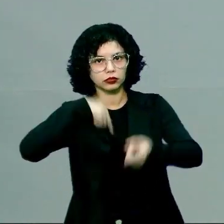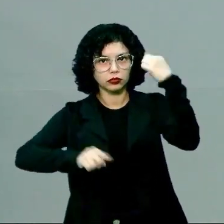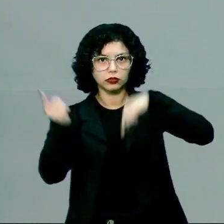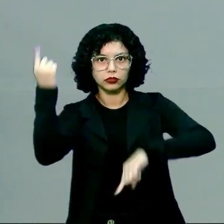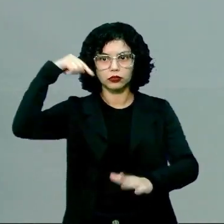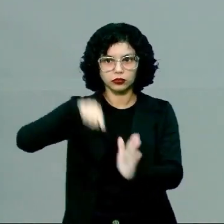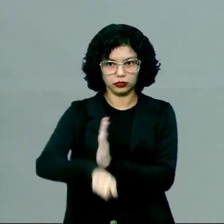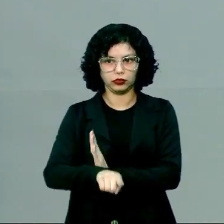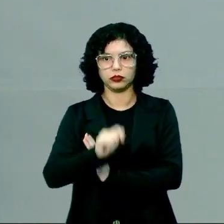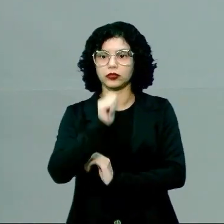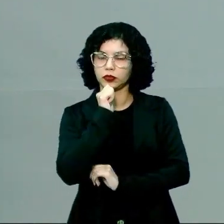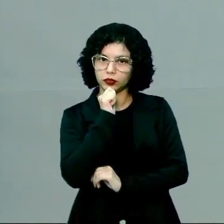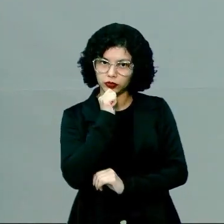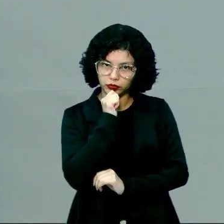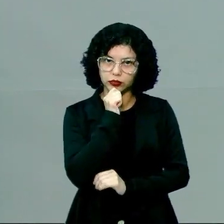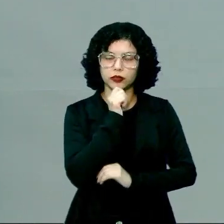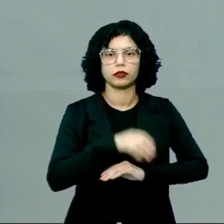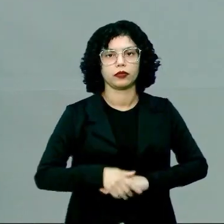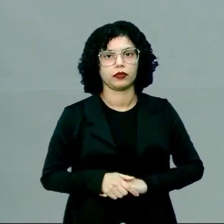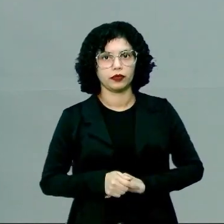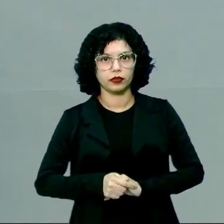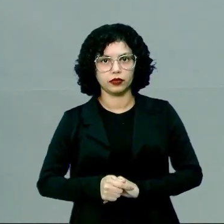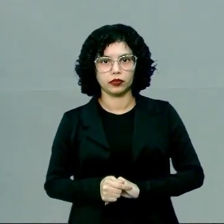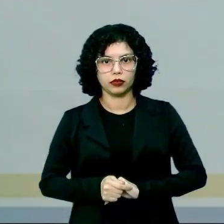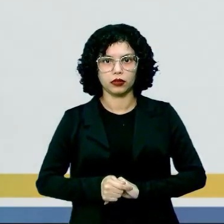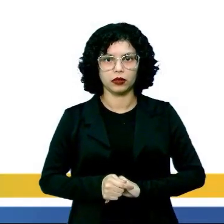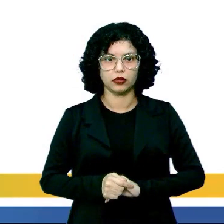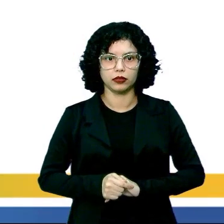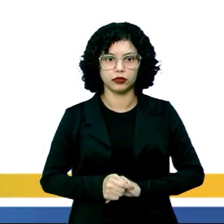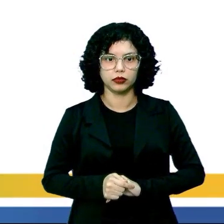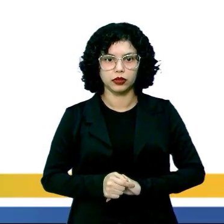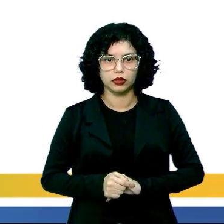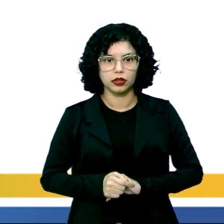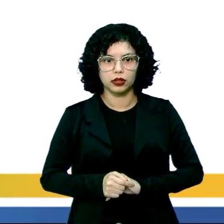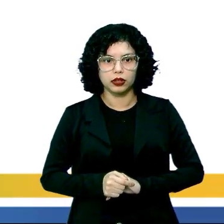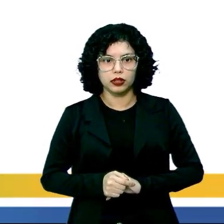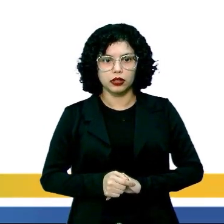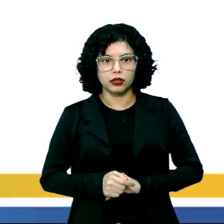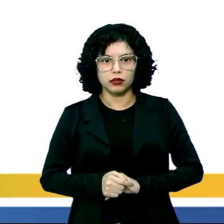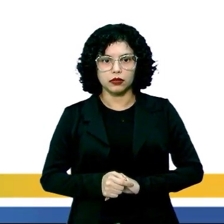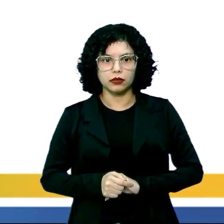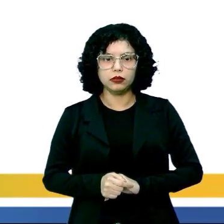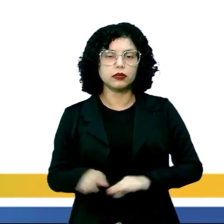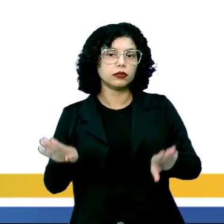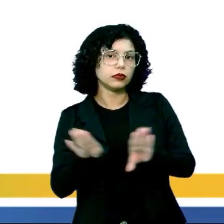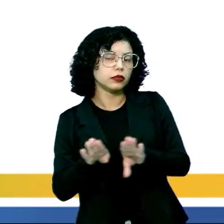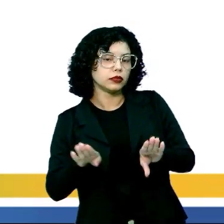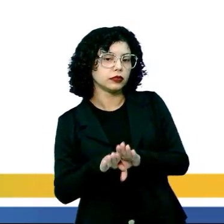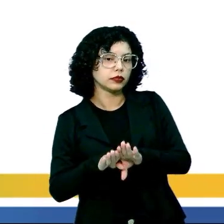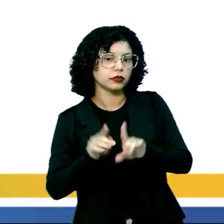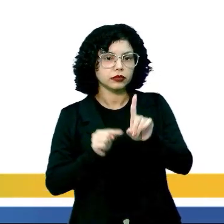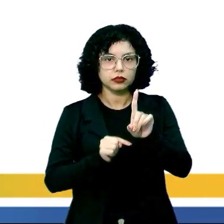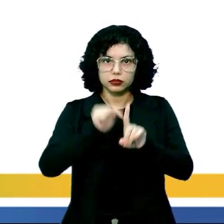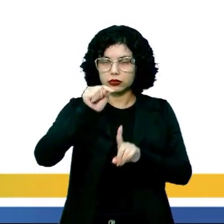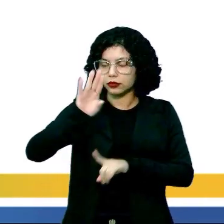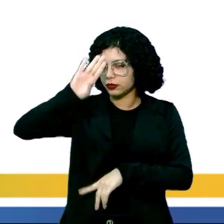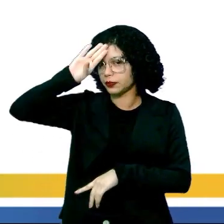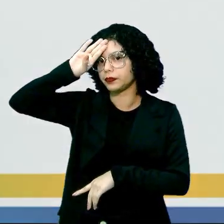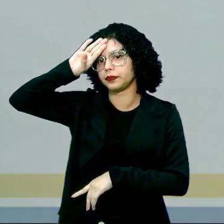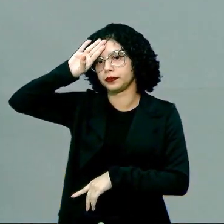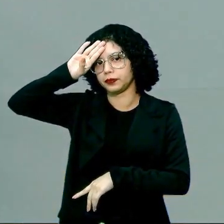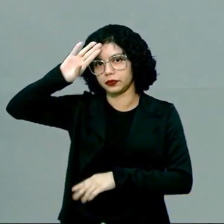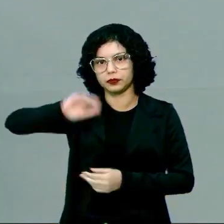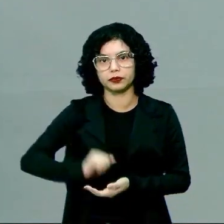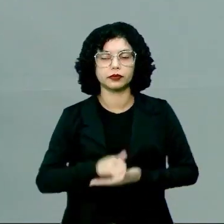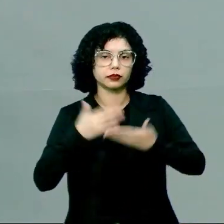a circulação ele também atua nesse transporte. Temos também a regulação